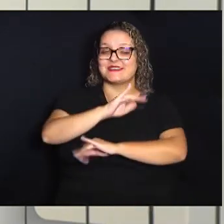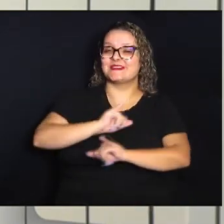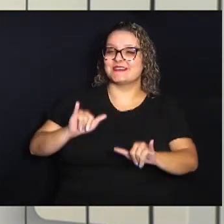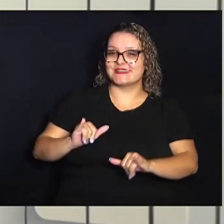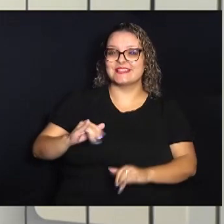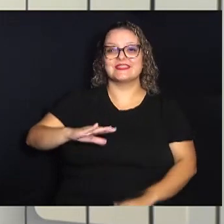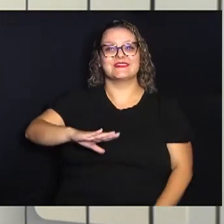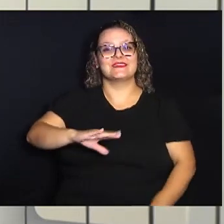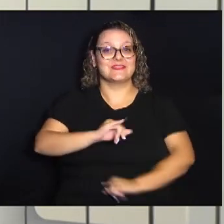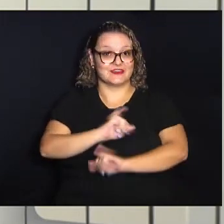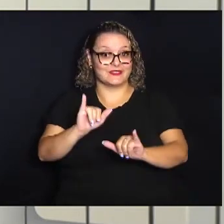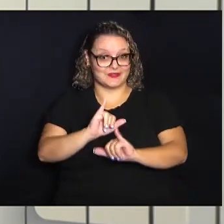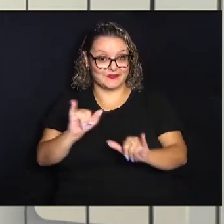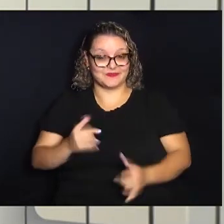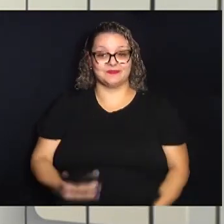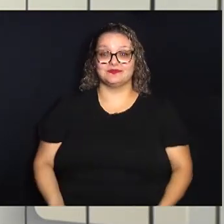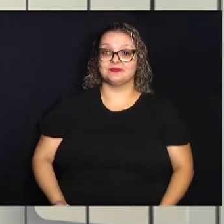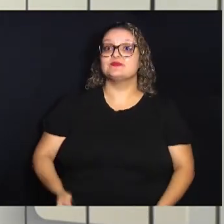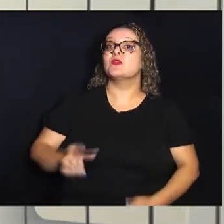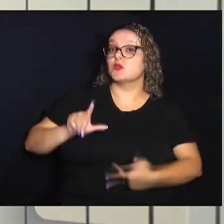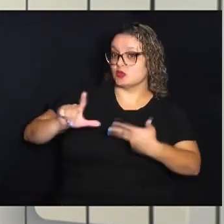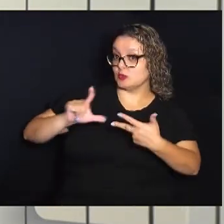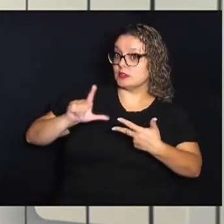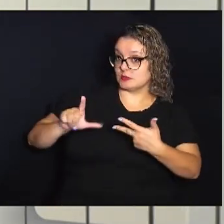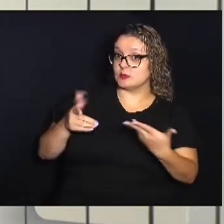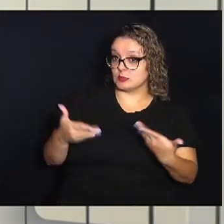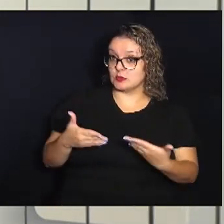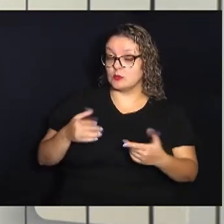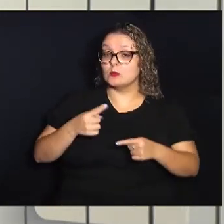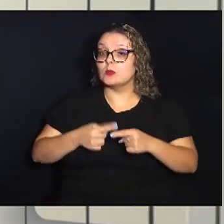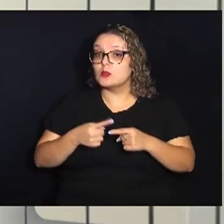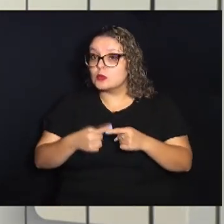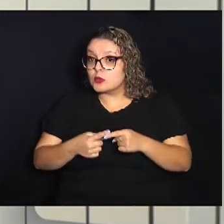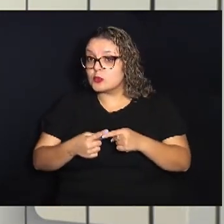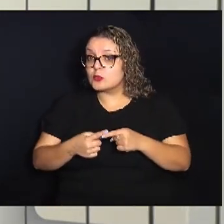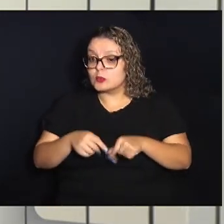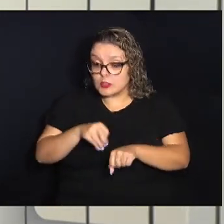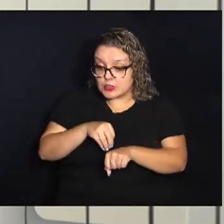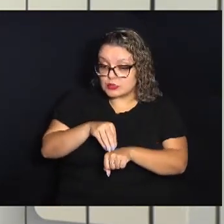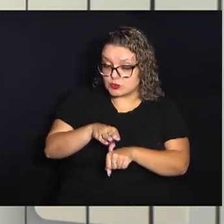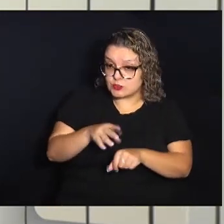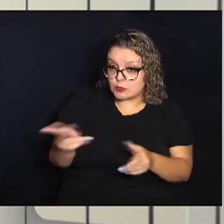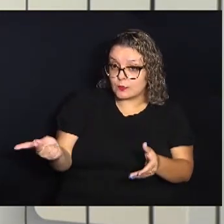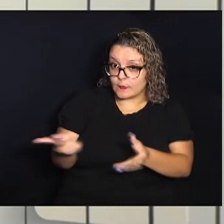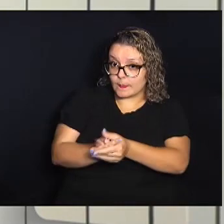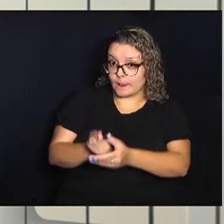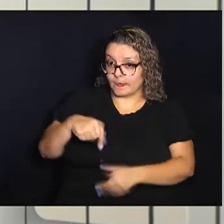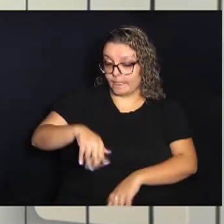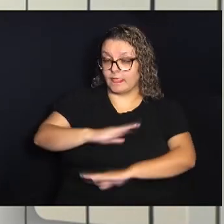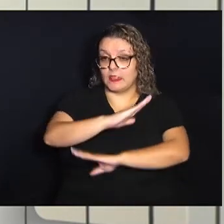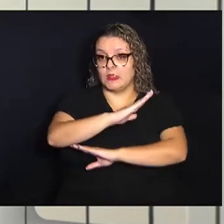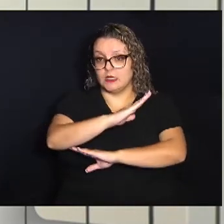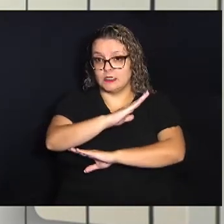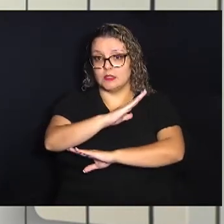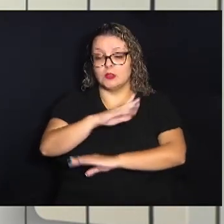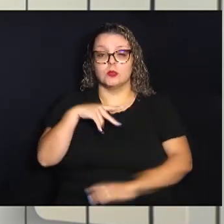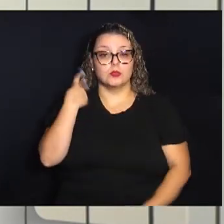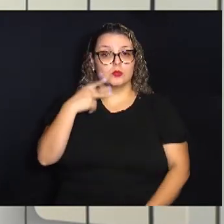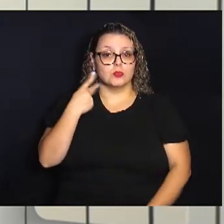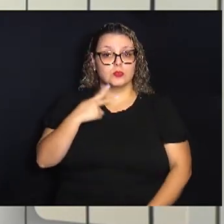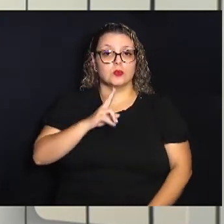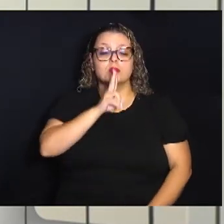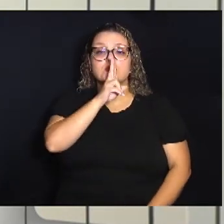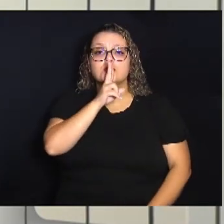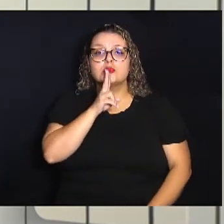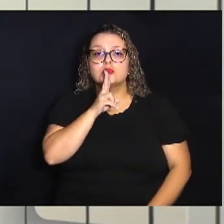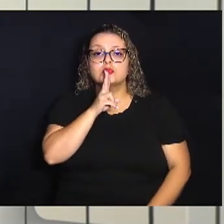Notícia. Vamos com as notícias do Legislativo agora, porque em indicação protocolada aqui na Câmara, o vereador Nelson